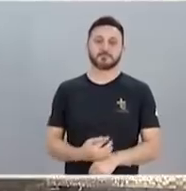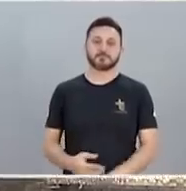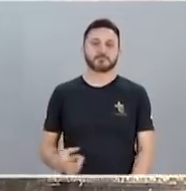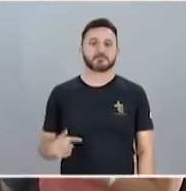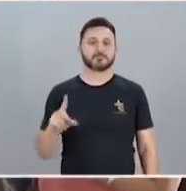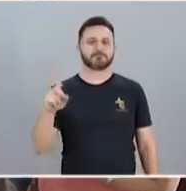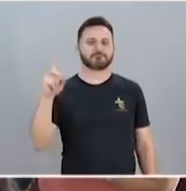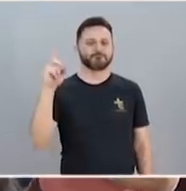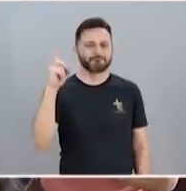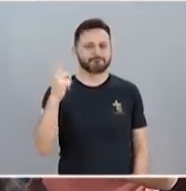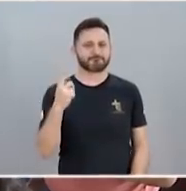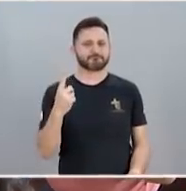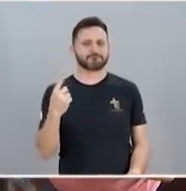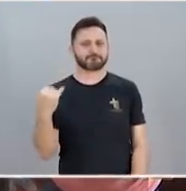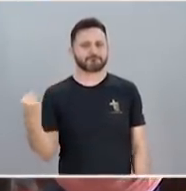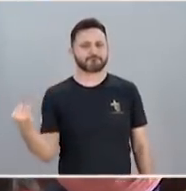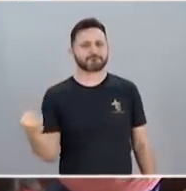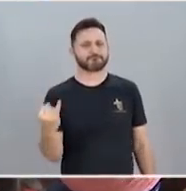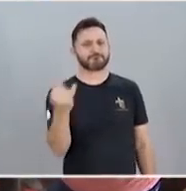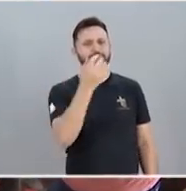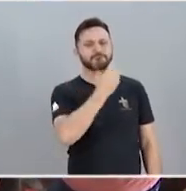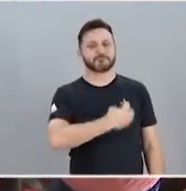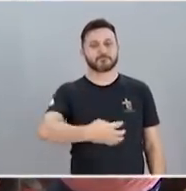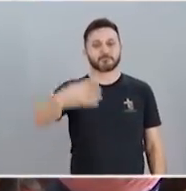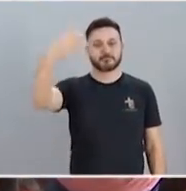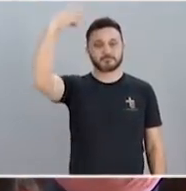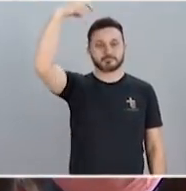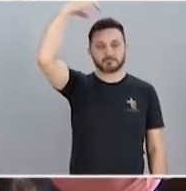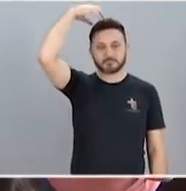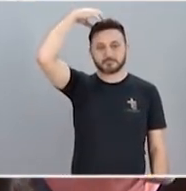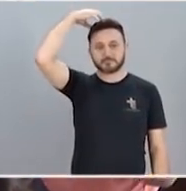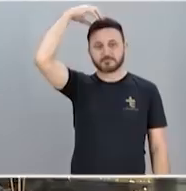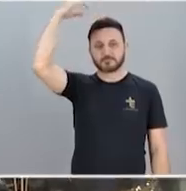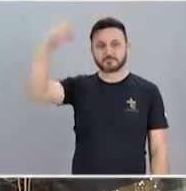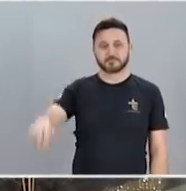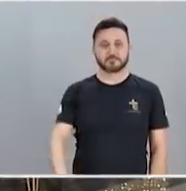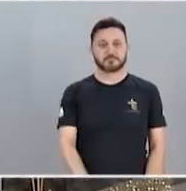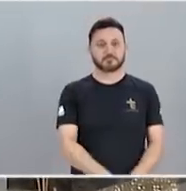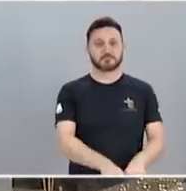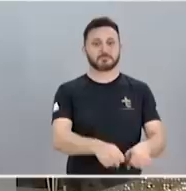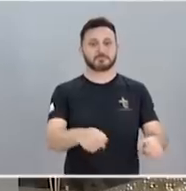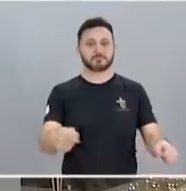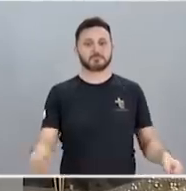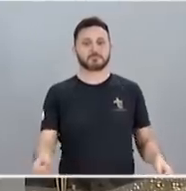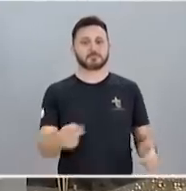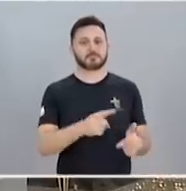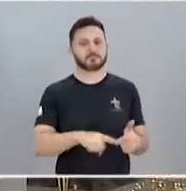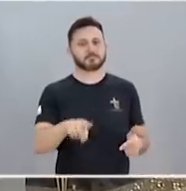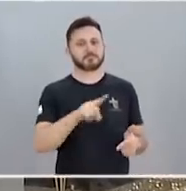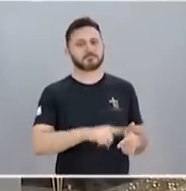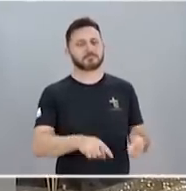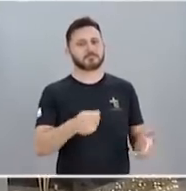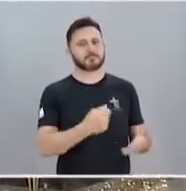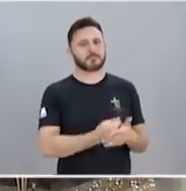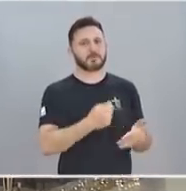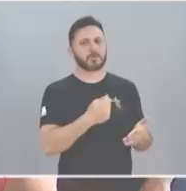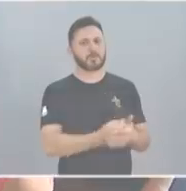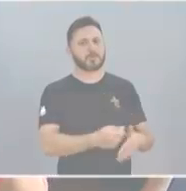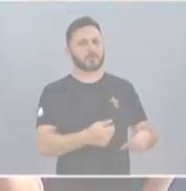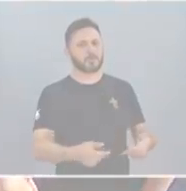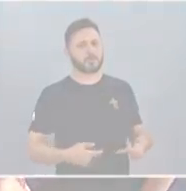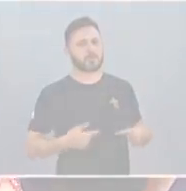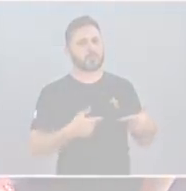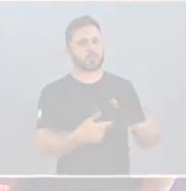resistir. Soberano Deus, derrube as muralhas, vá à